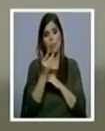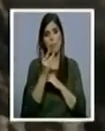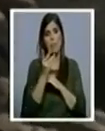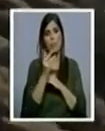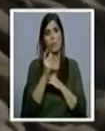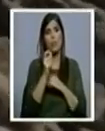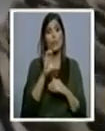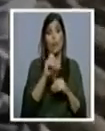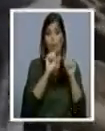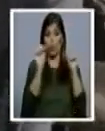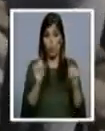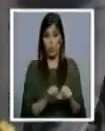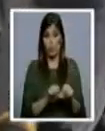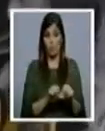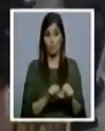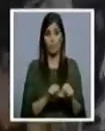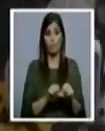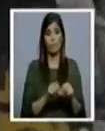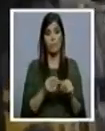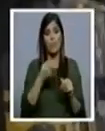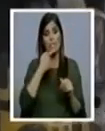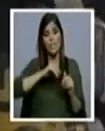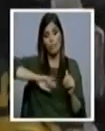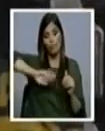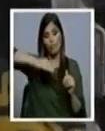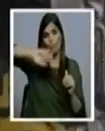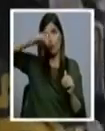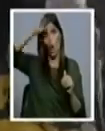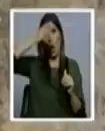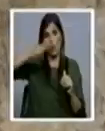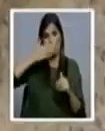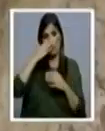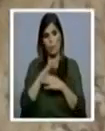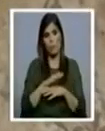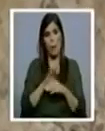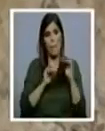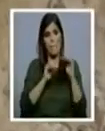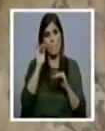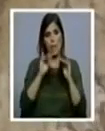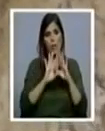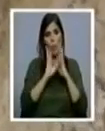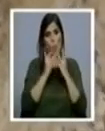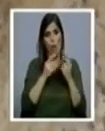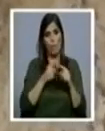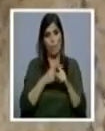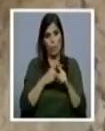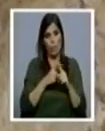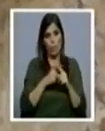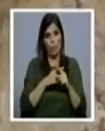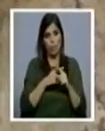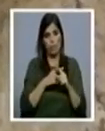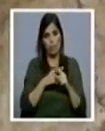climáticas nos ecossistemas. Nos afloramentos rochosos costeiros, por exemplo, as médias globais de